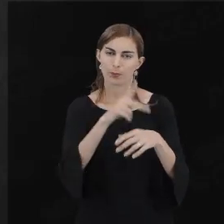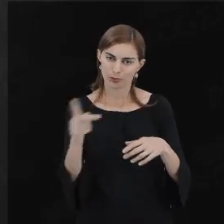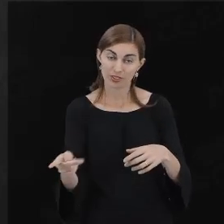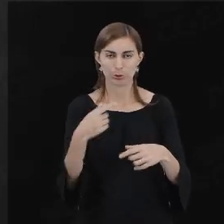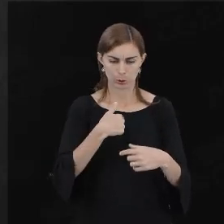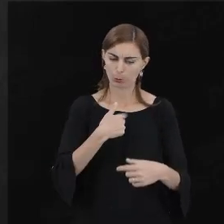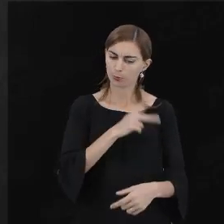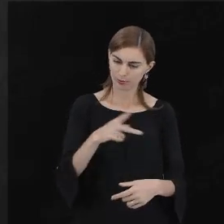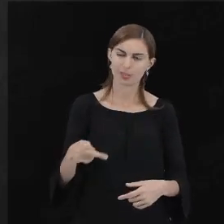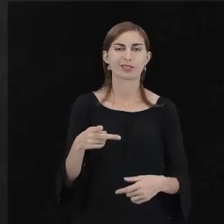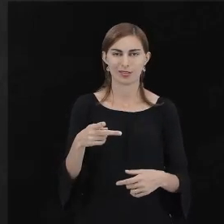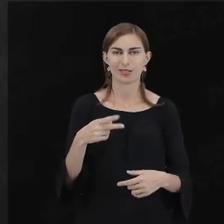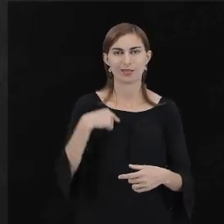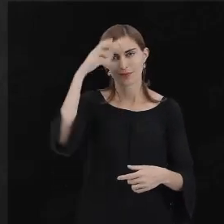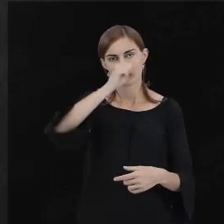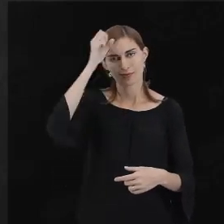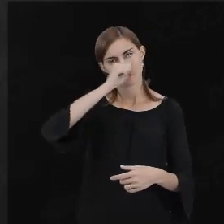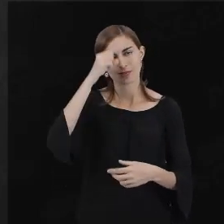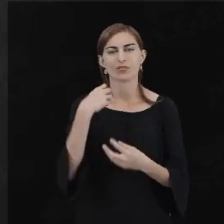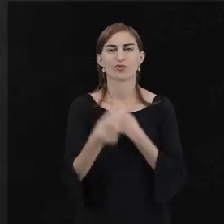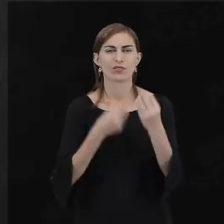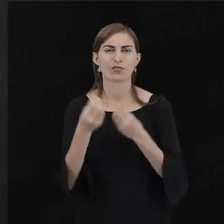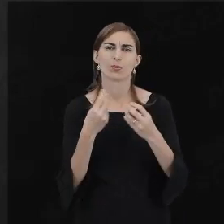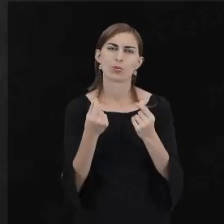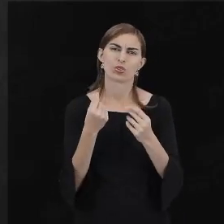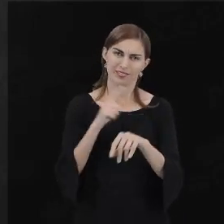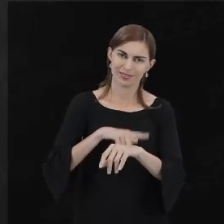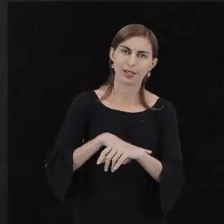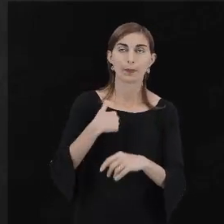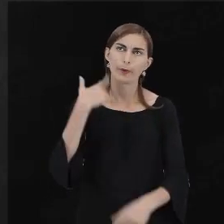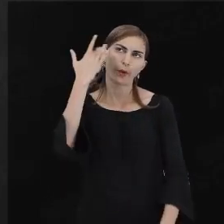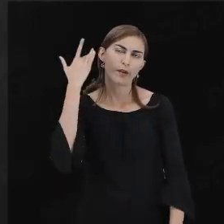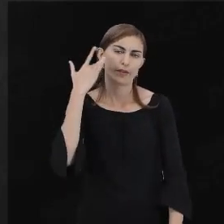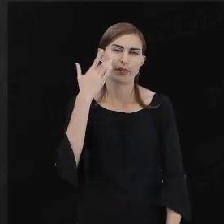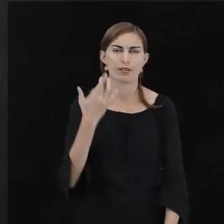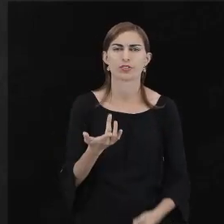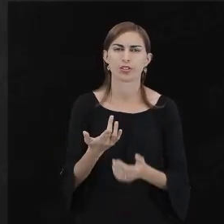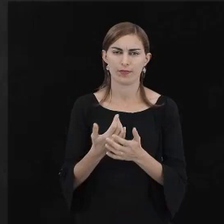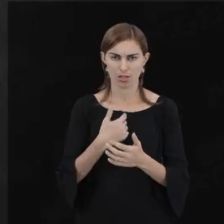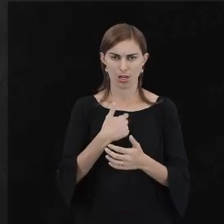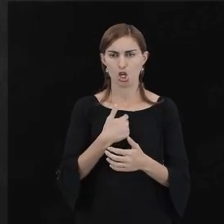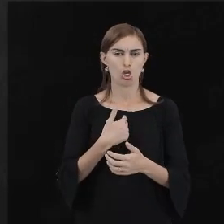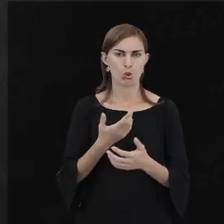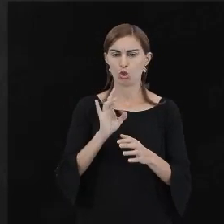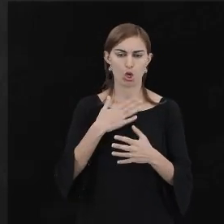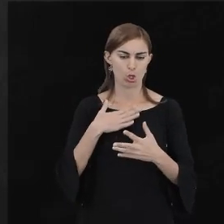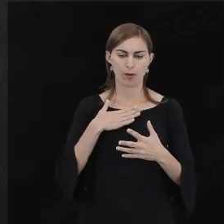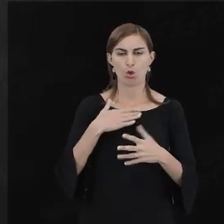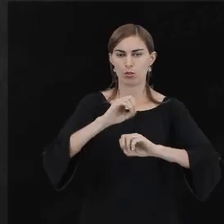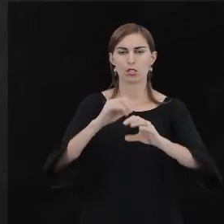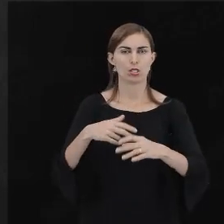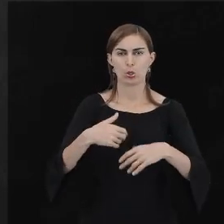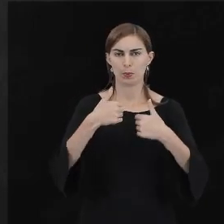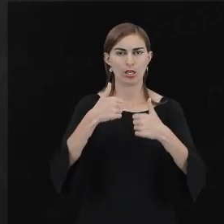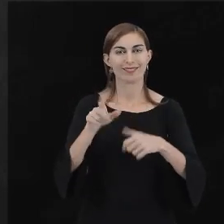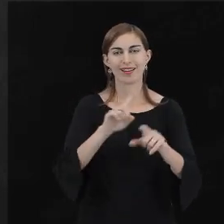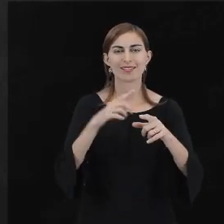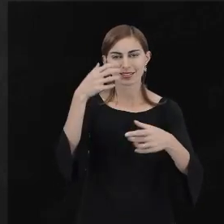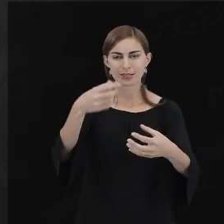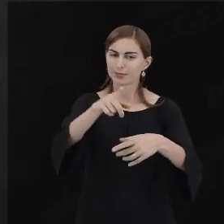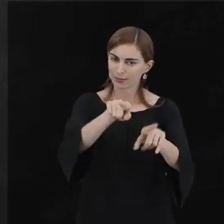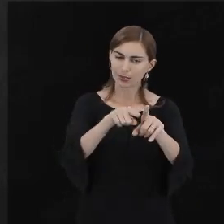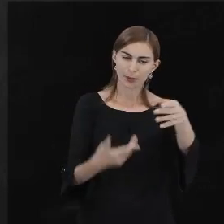de que nessa argumentação do processo, de fato, a gente se aproxima mais dessa relação que favorece as